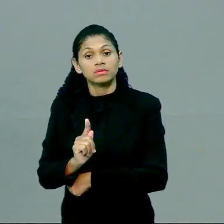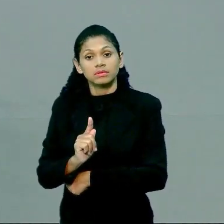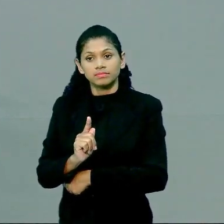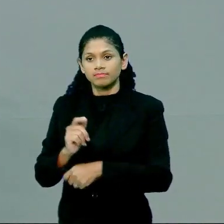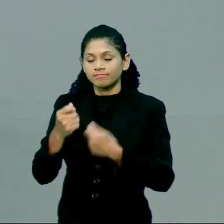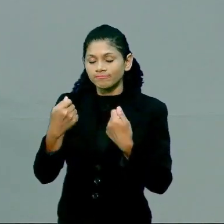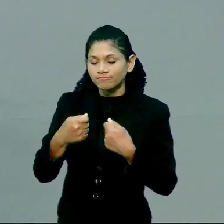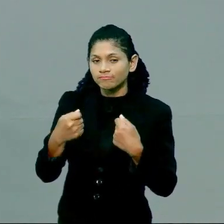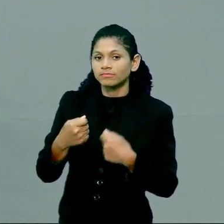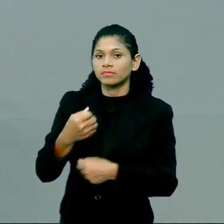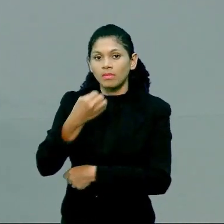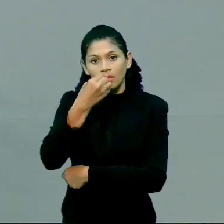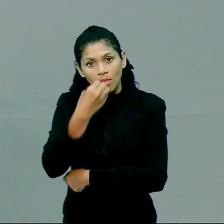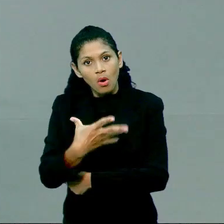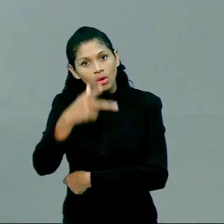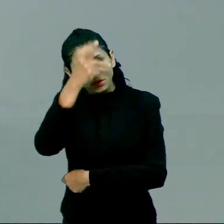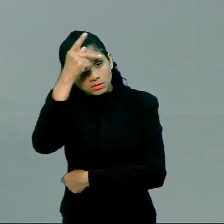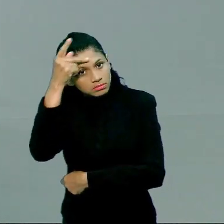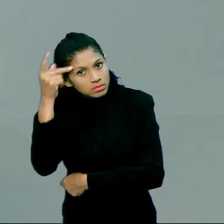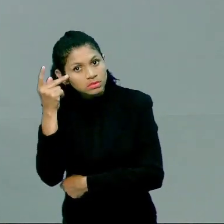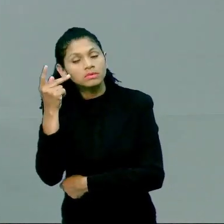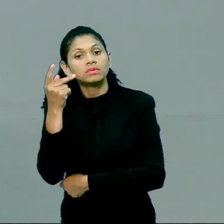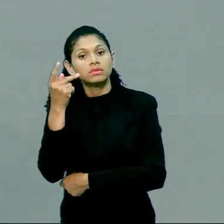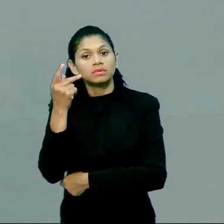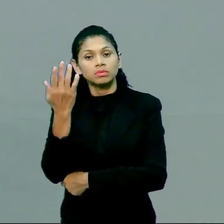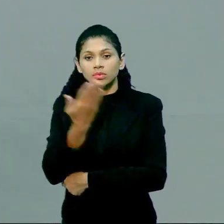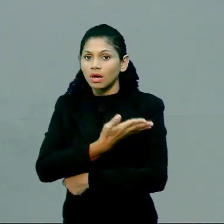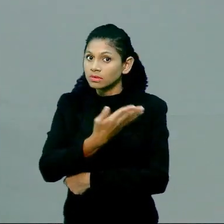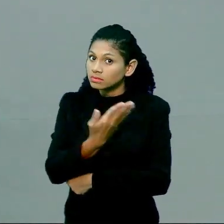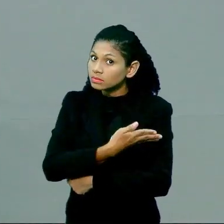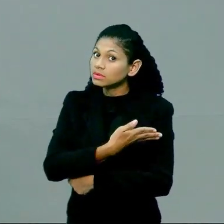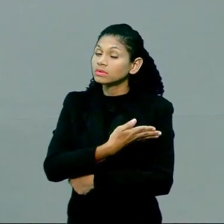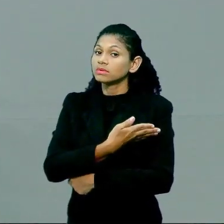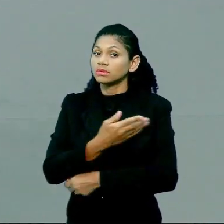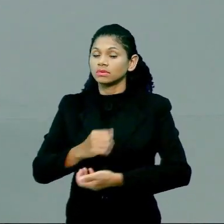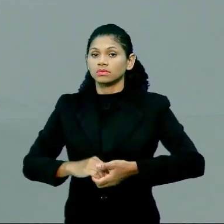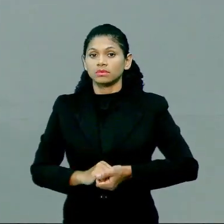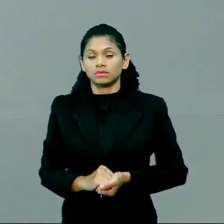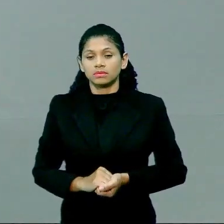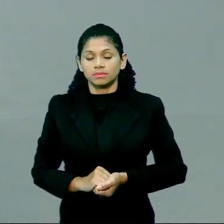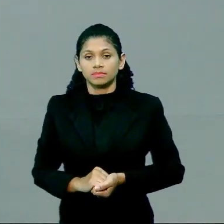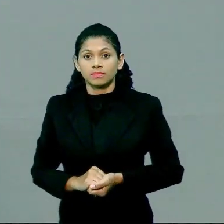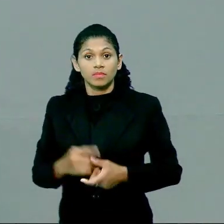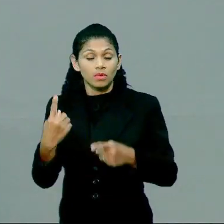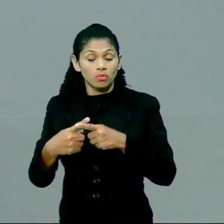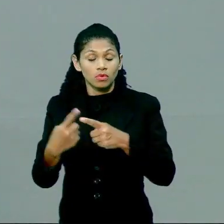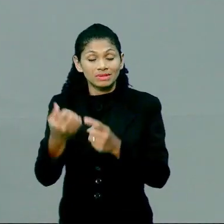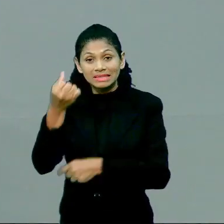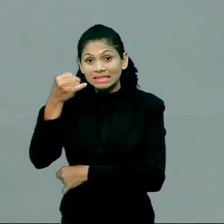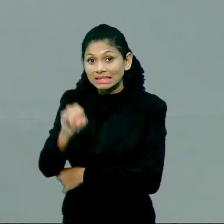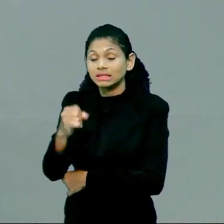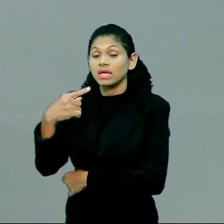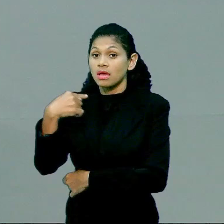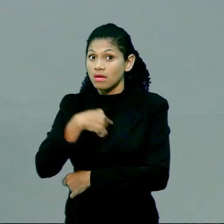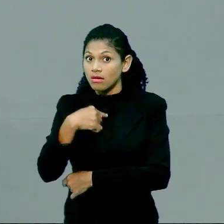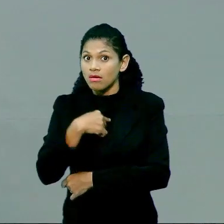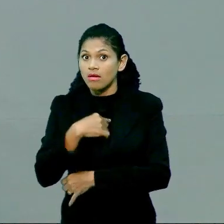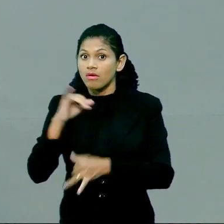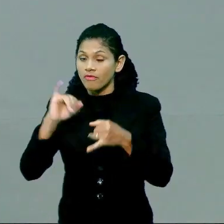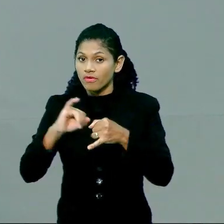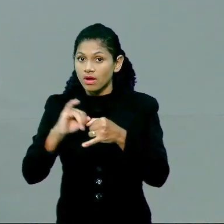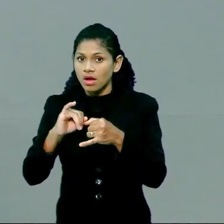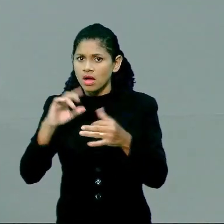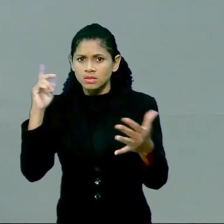se eu ando né com quem faz coisa errada vão acabar me julgando que eu faço errar coisa errada também né então